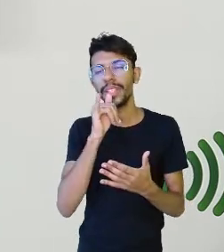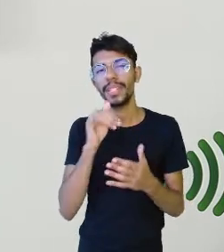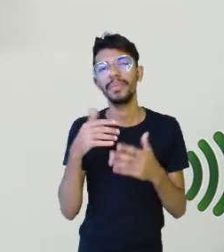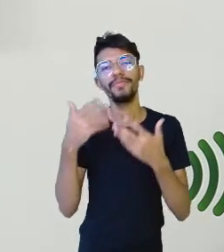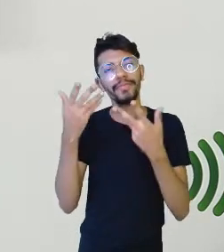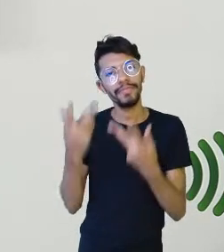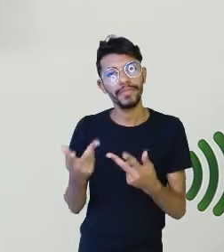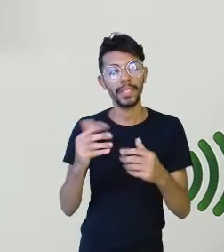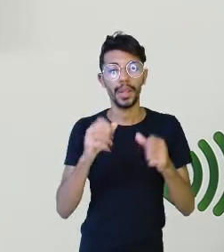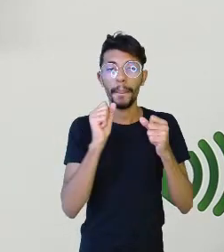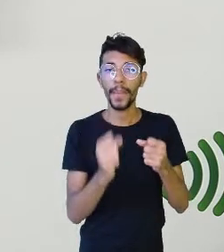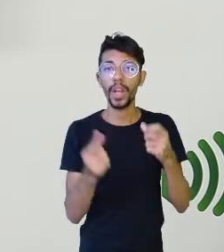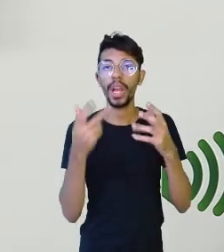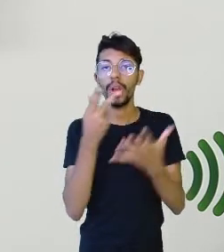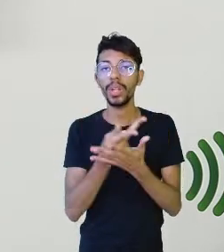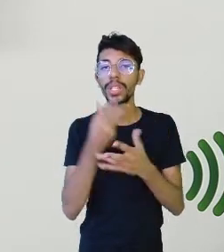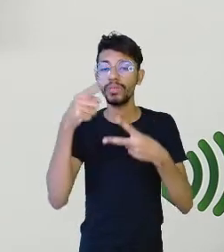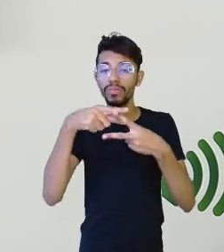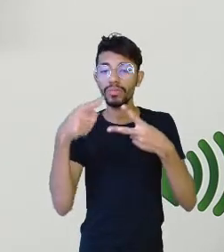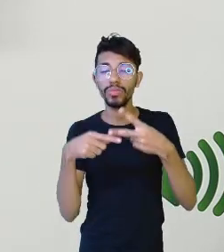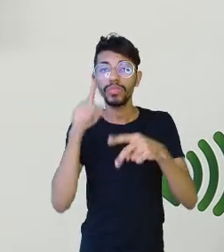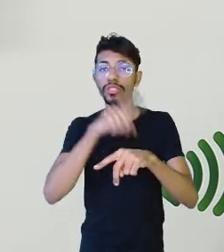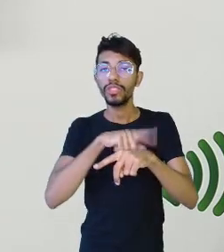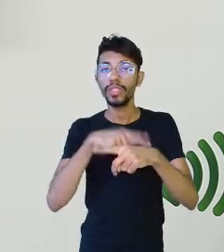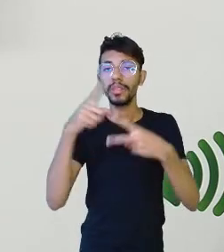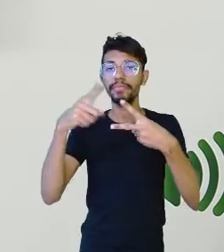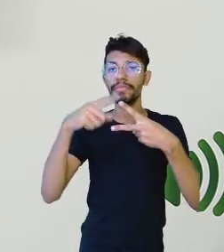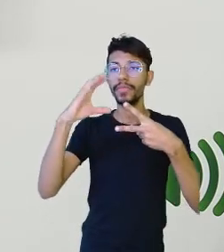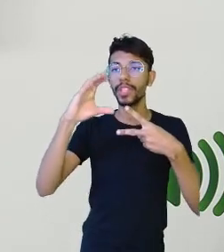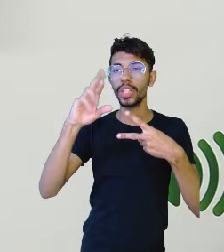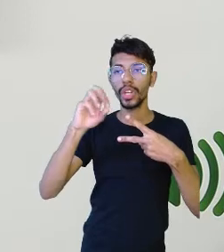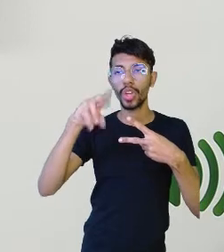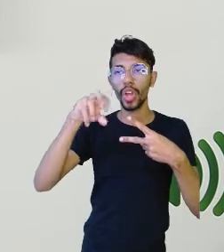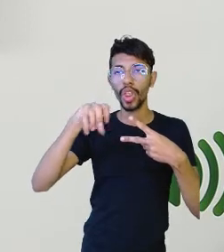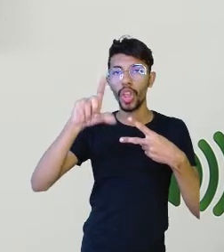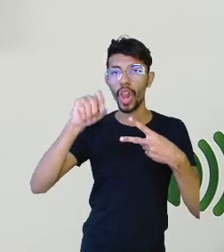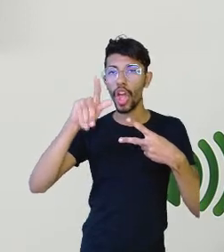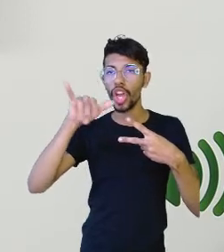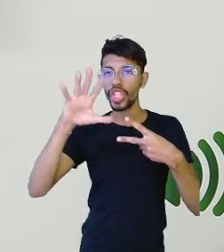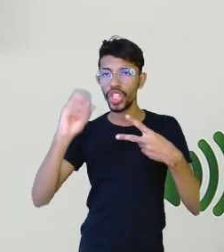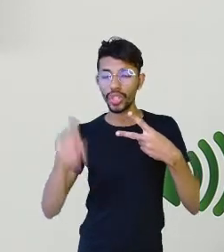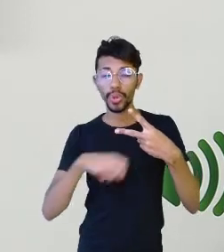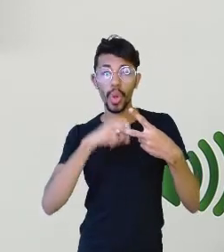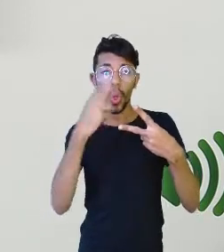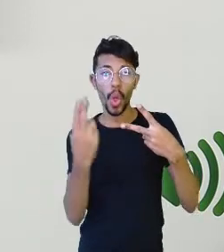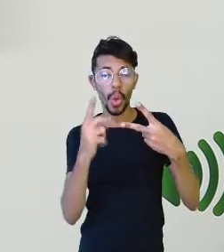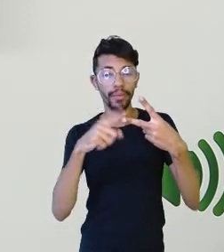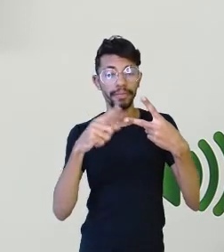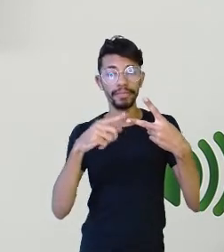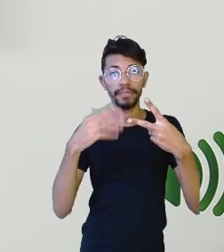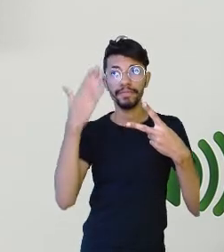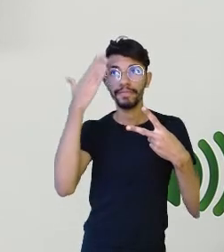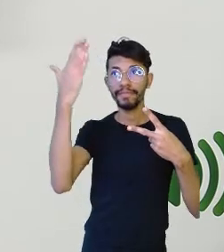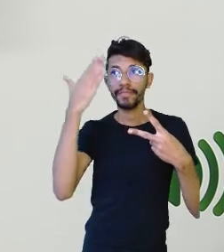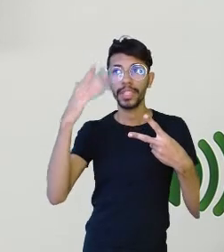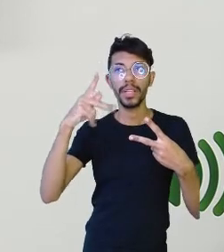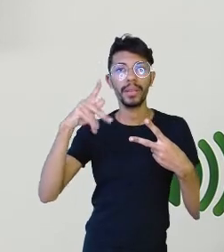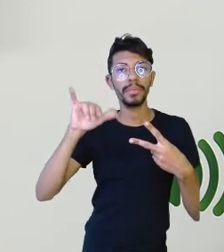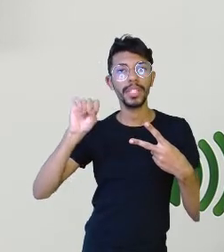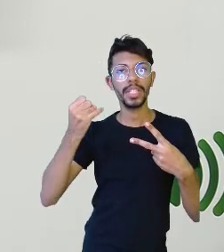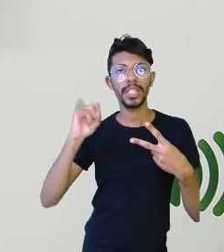está acontecendo, ou no tempo psicológico, que se trata da imaginação ou do narrador ou de algum das